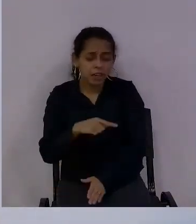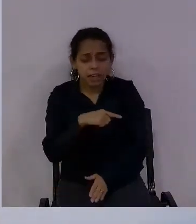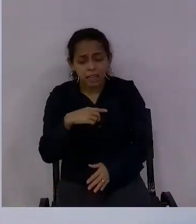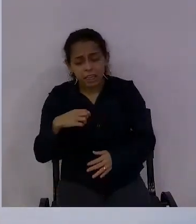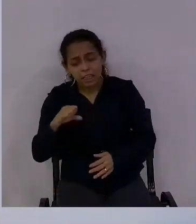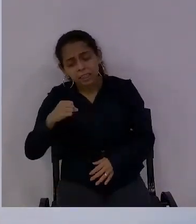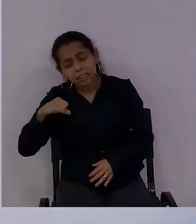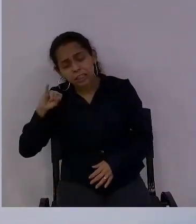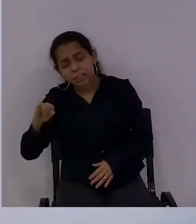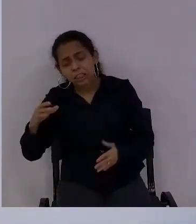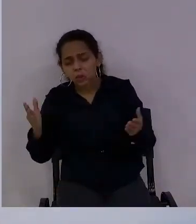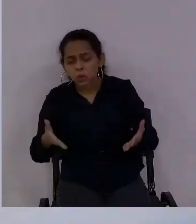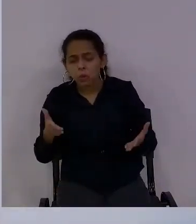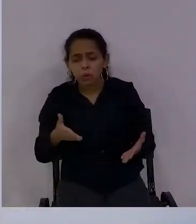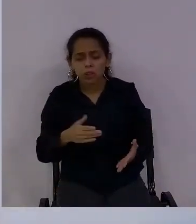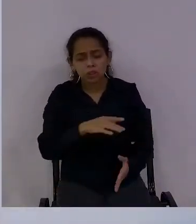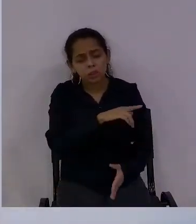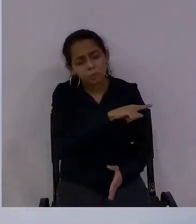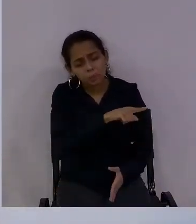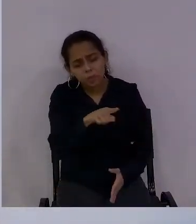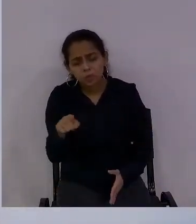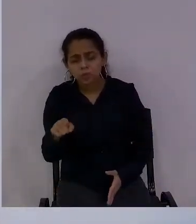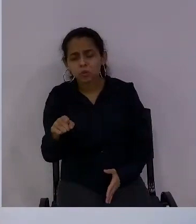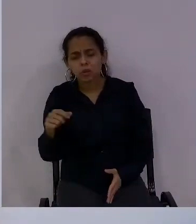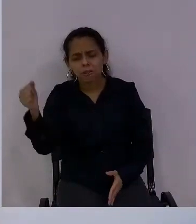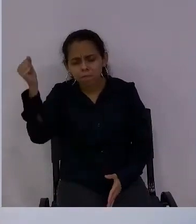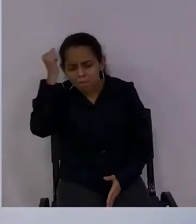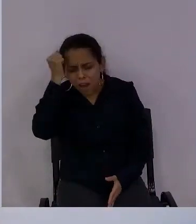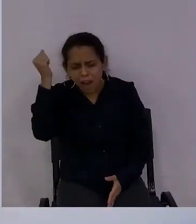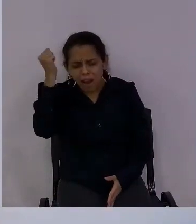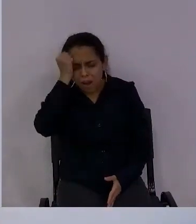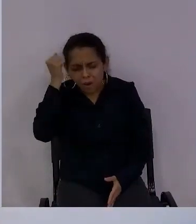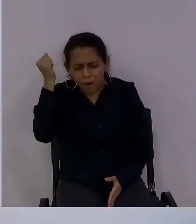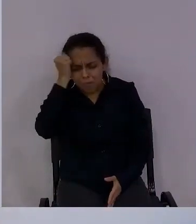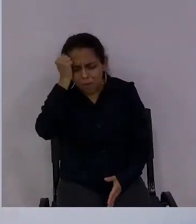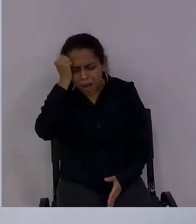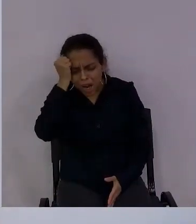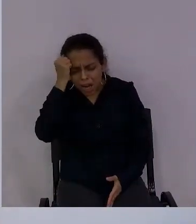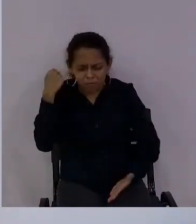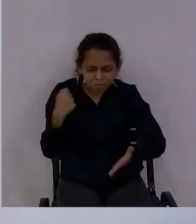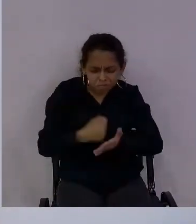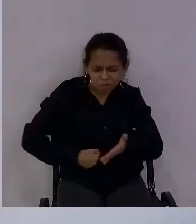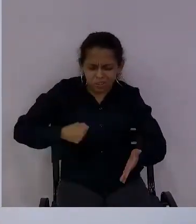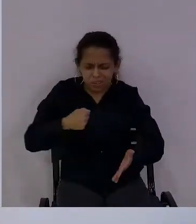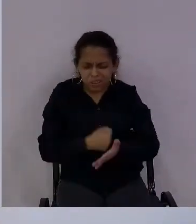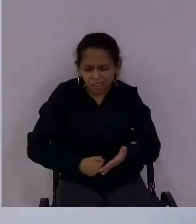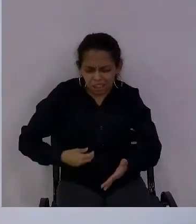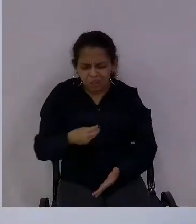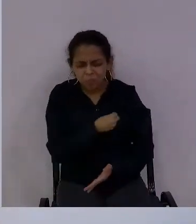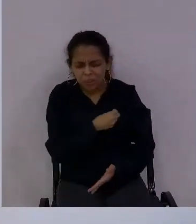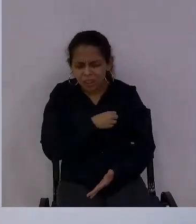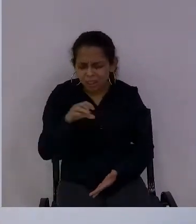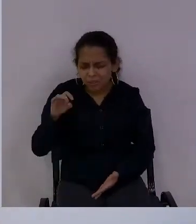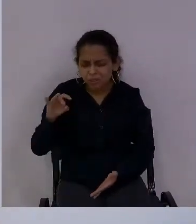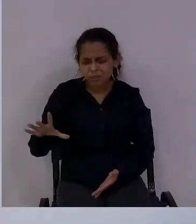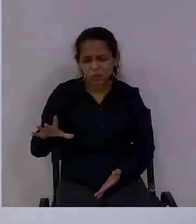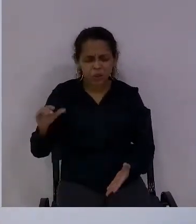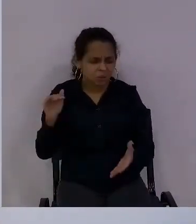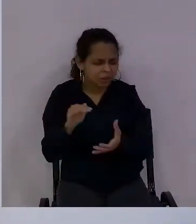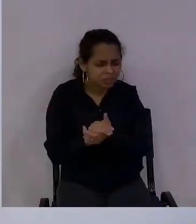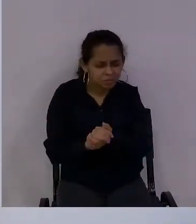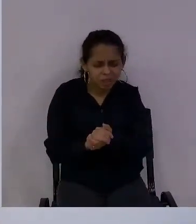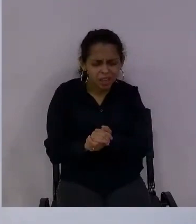pecado, tentando lutar sem Cristo, resolver o problema do pecado, da conduta, da moral, do